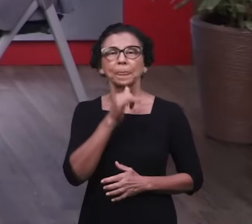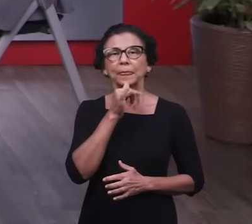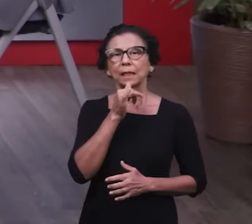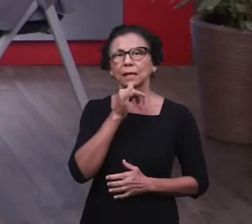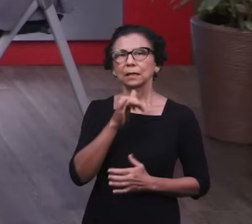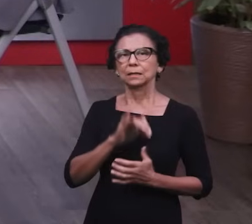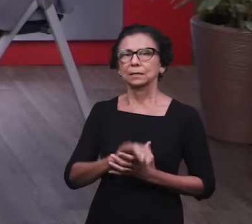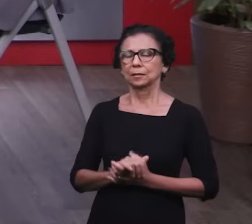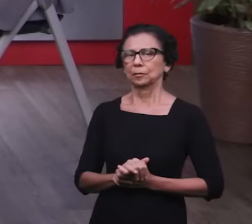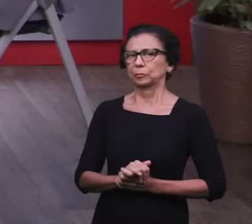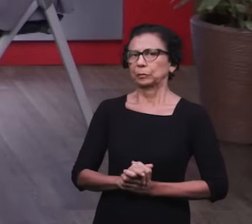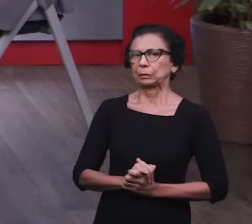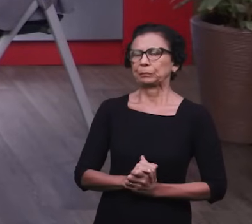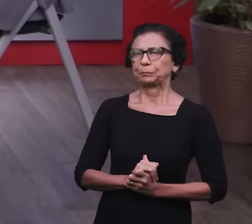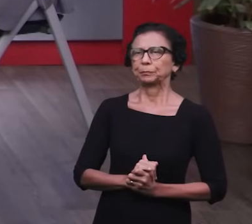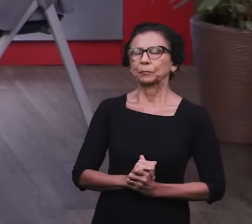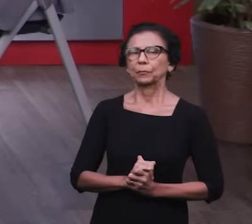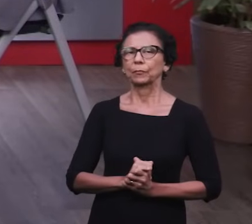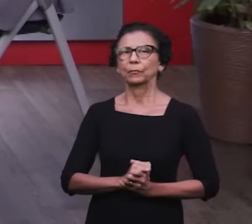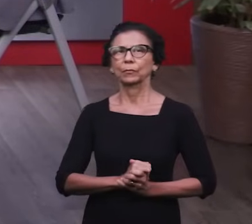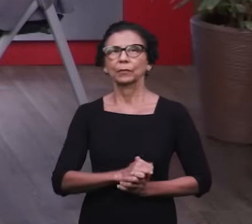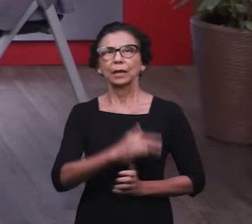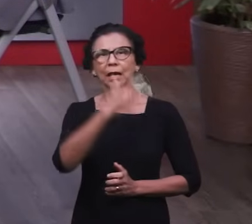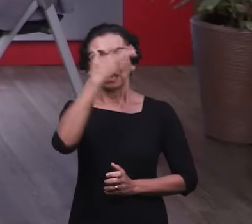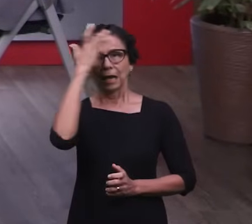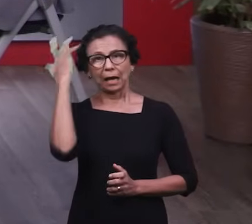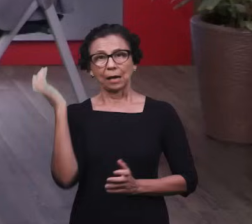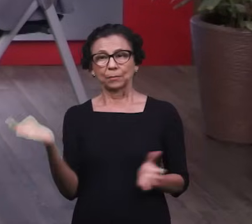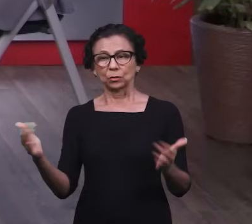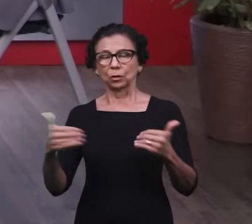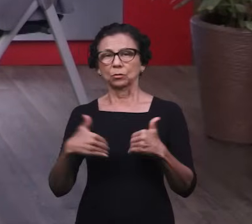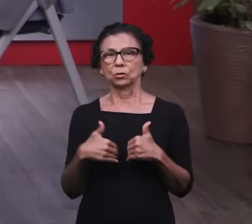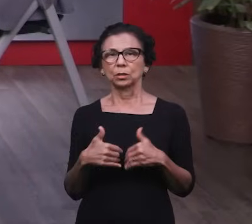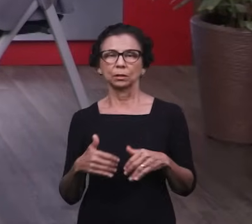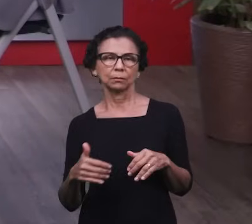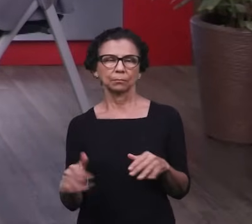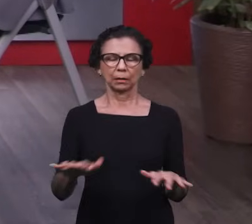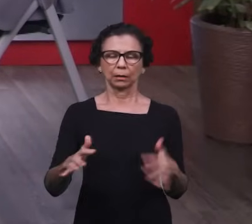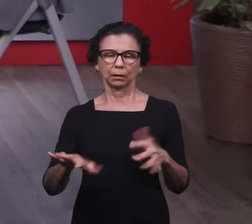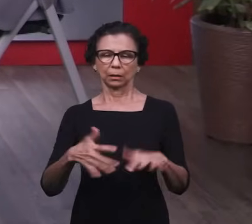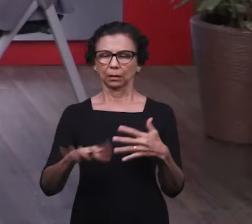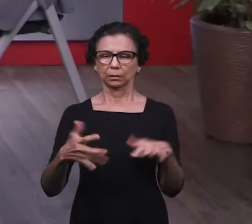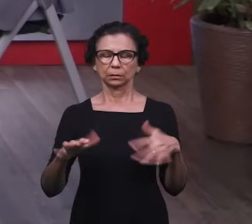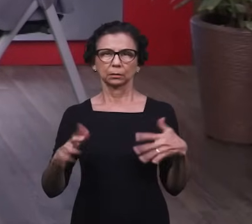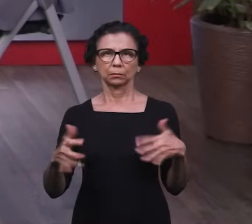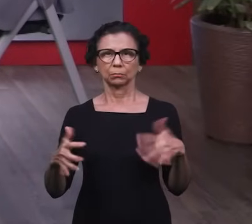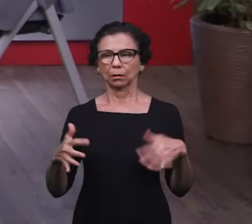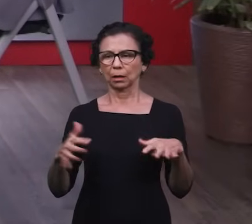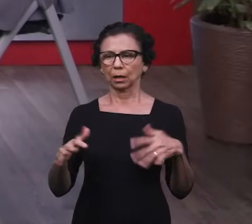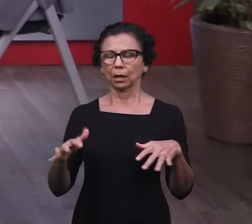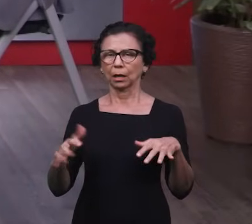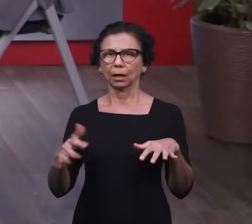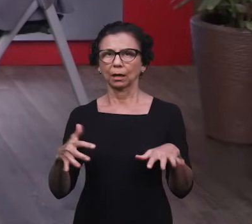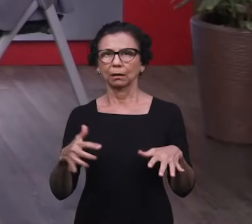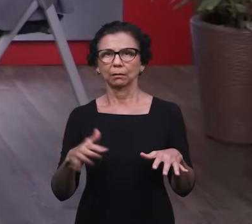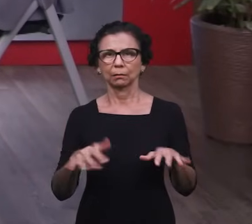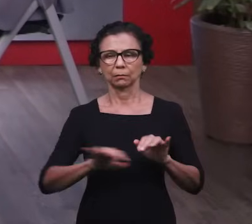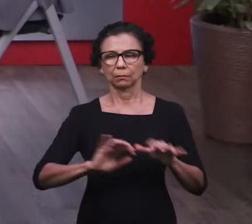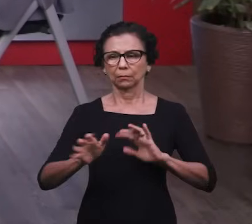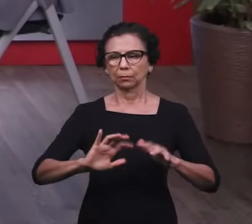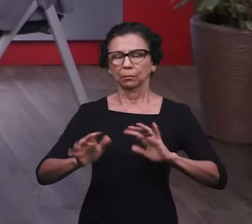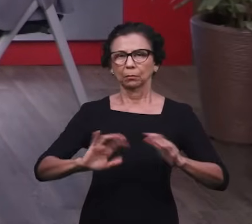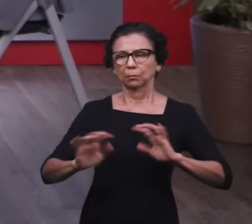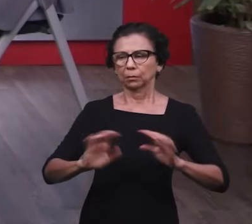as pessoas tinham essa visão, o autismo é aquele que se balança, né? Ele tem que balançar as mãos, fazer o flap,